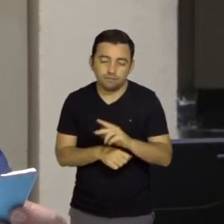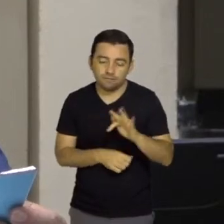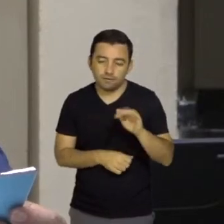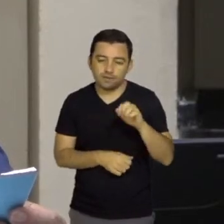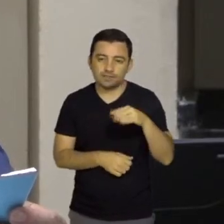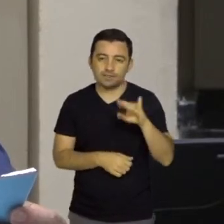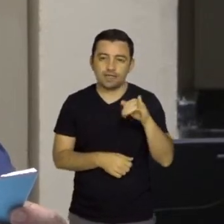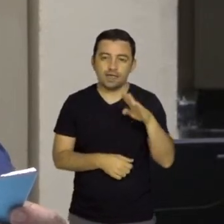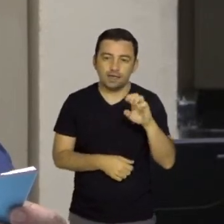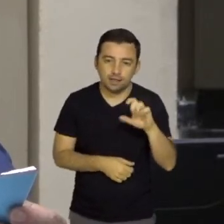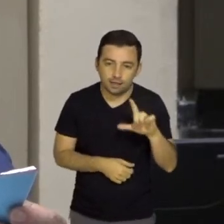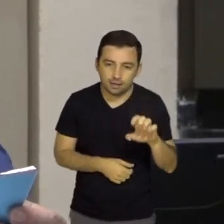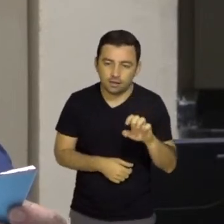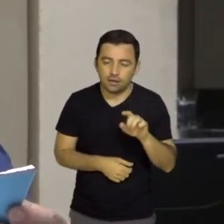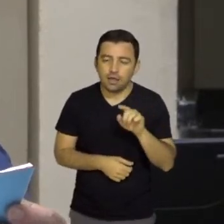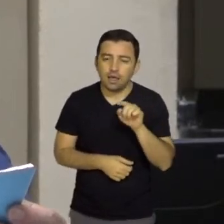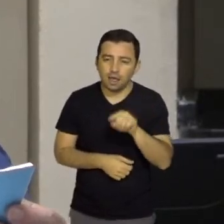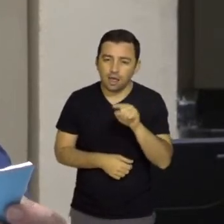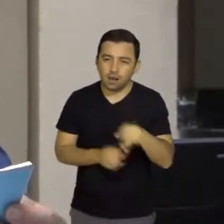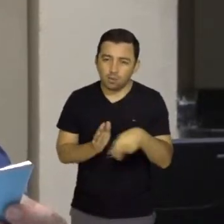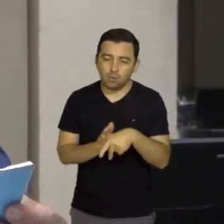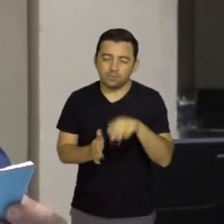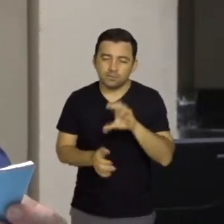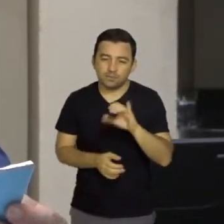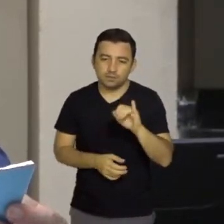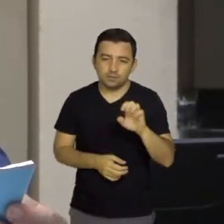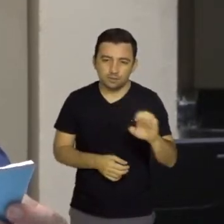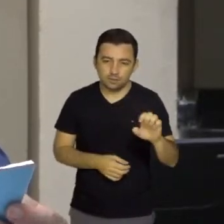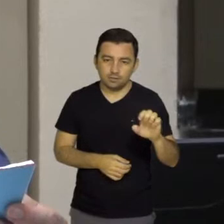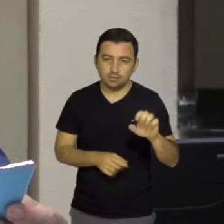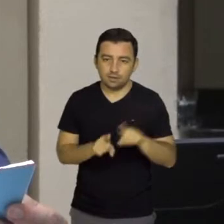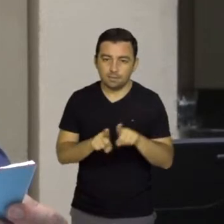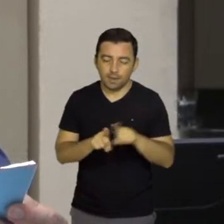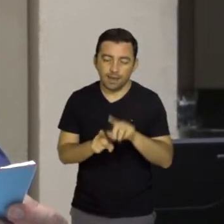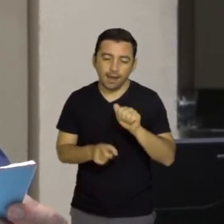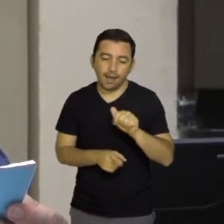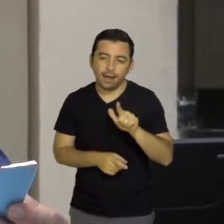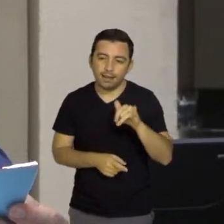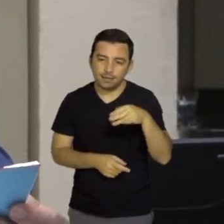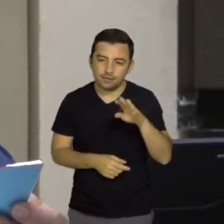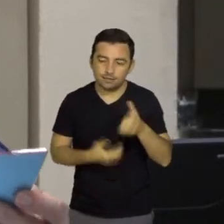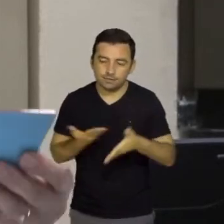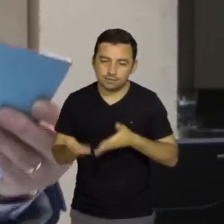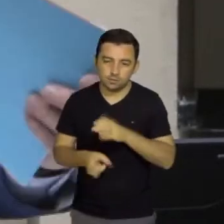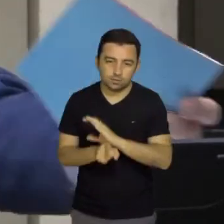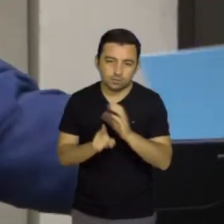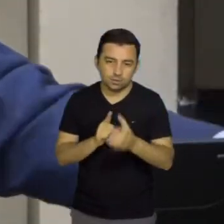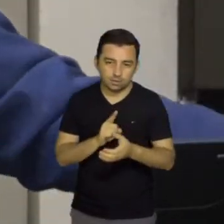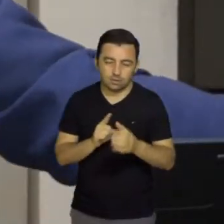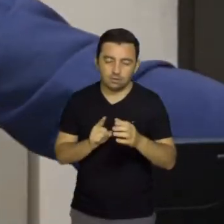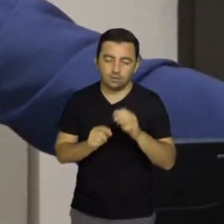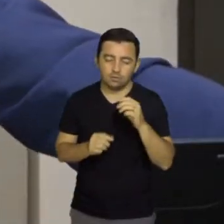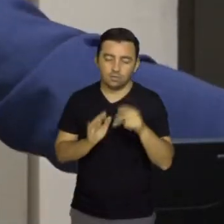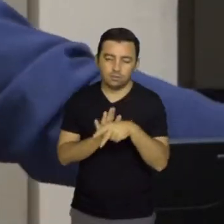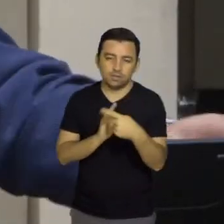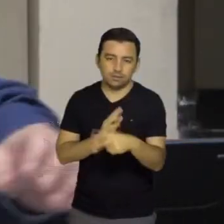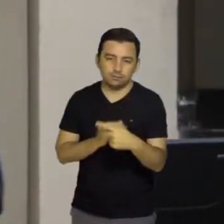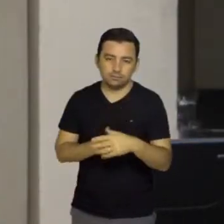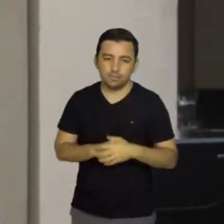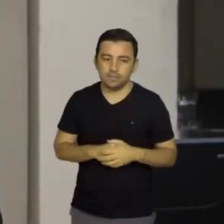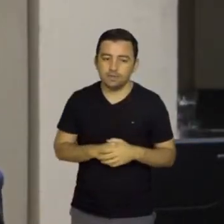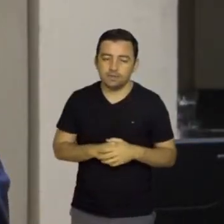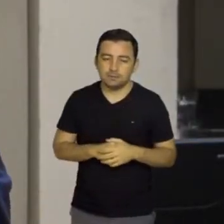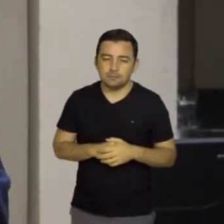do CIEE, e também Aline, assistente social da unidade. Sejam bem-vindos.